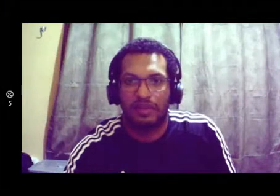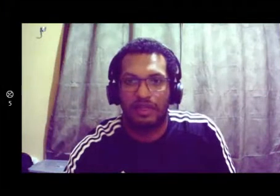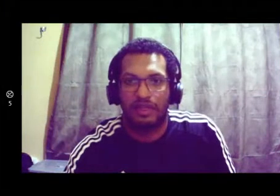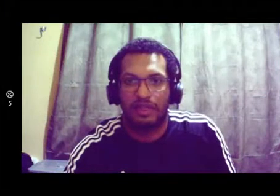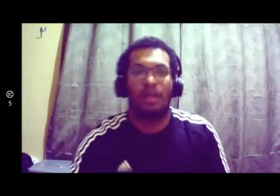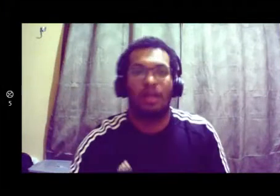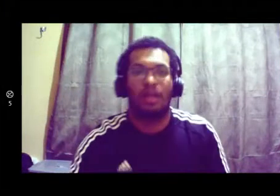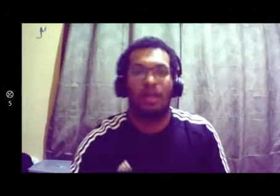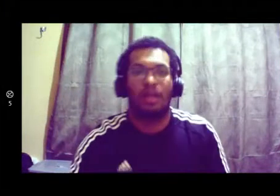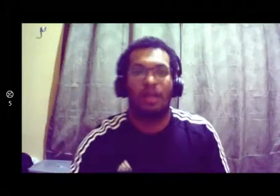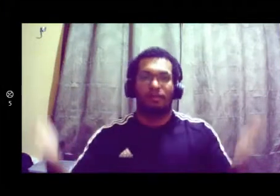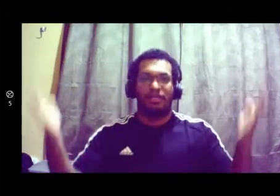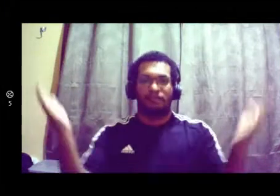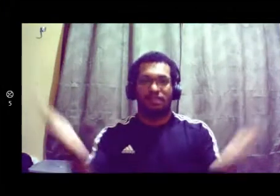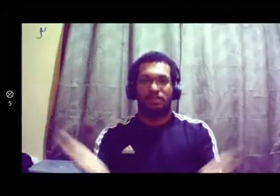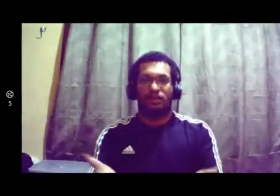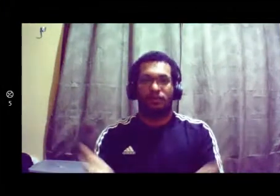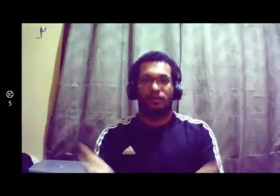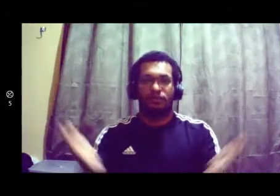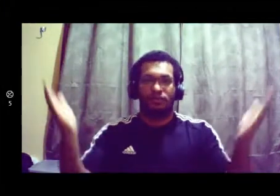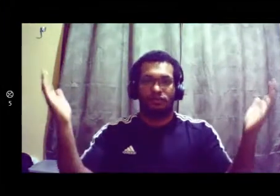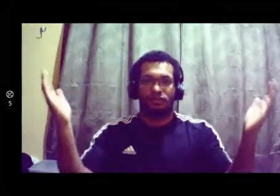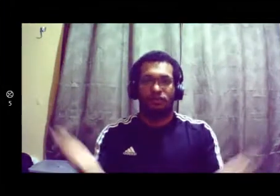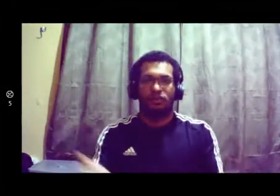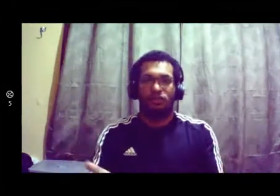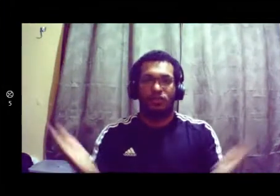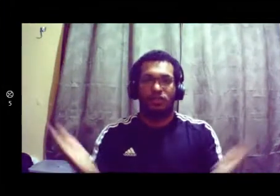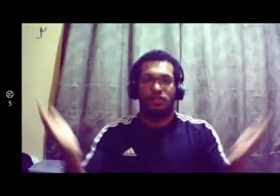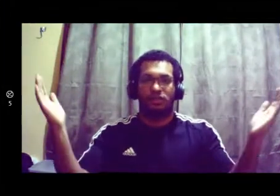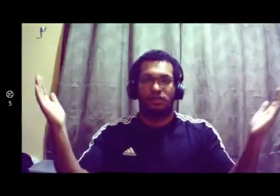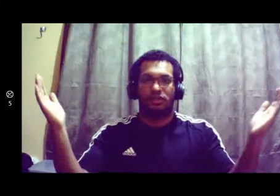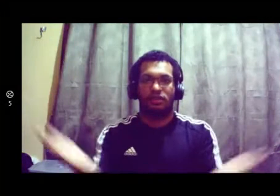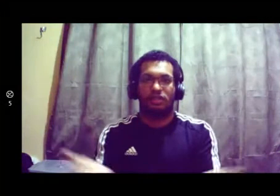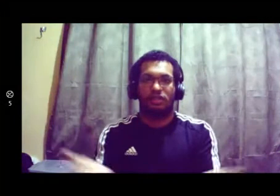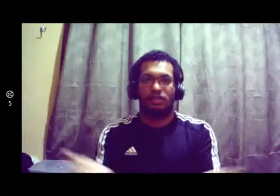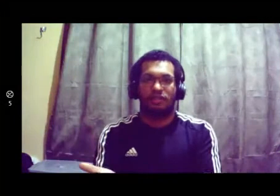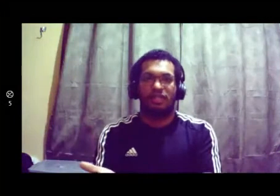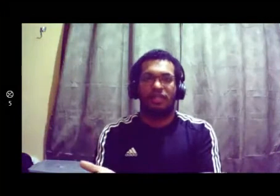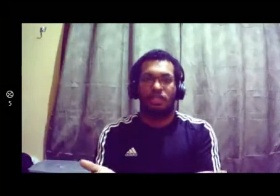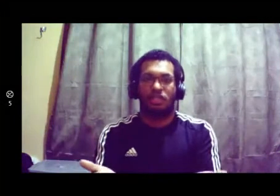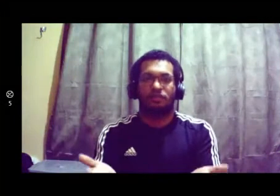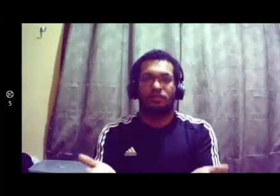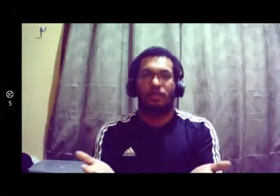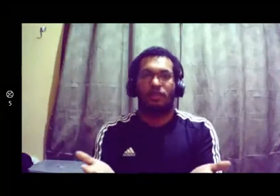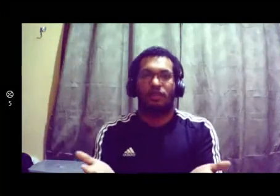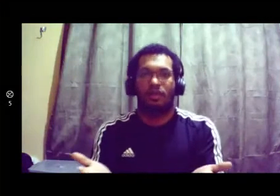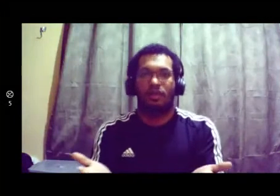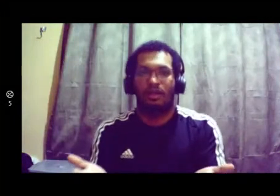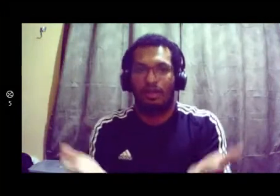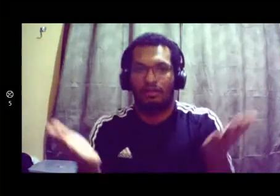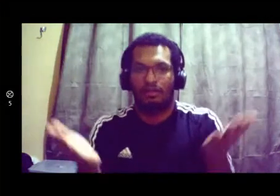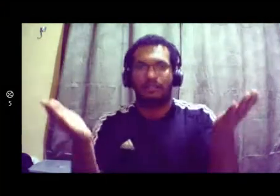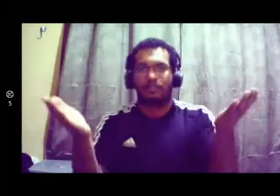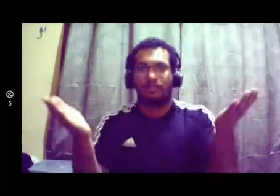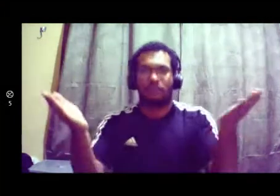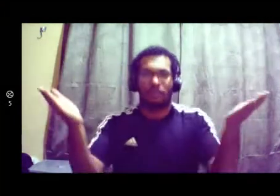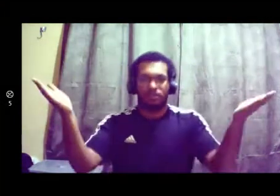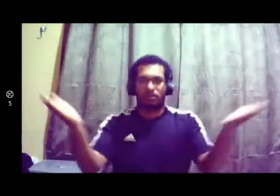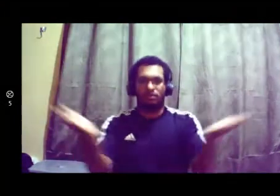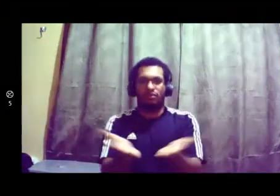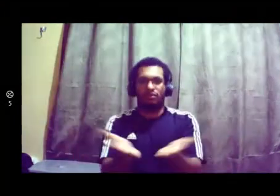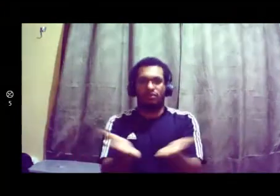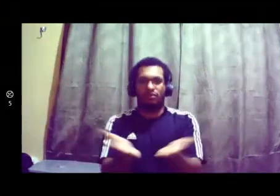falei para vocês agora? Então, presente você faz assim, ó. 1, 2, 3. Presente. Deixa eu ver se vai ficar melhor